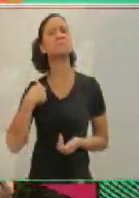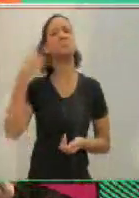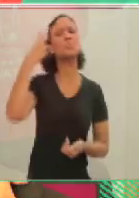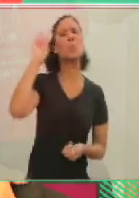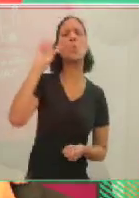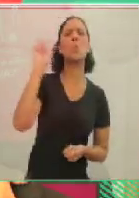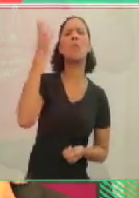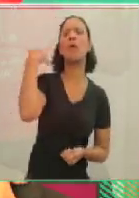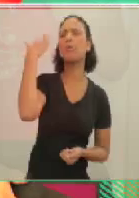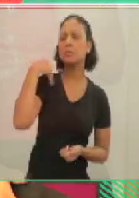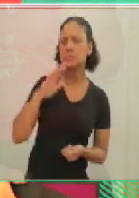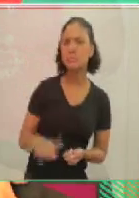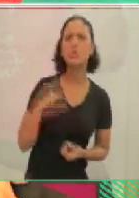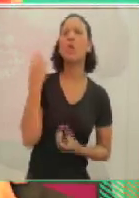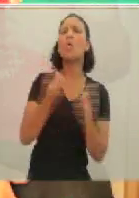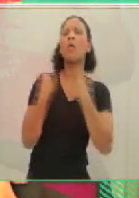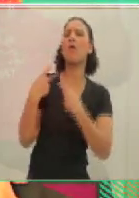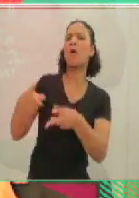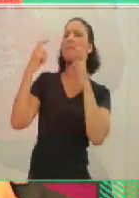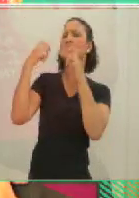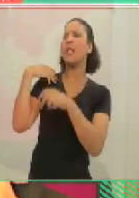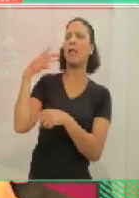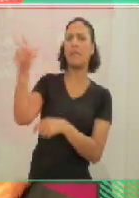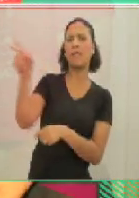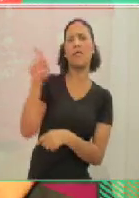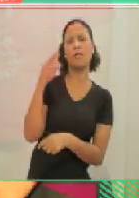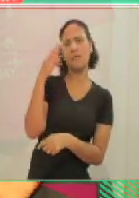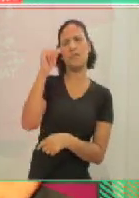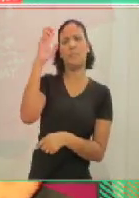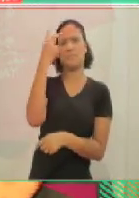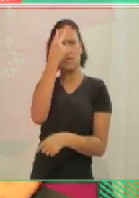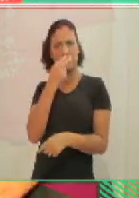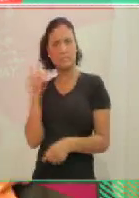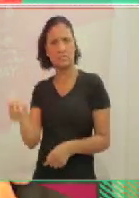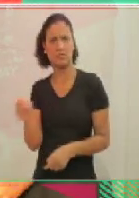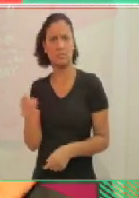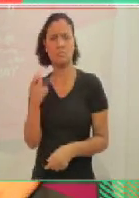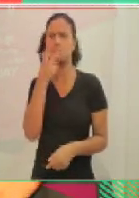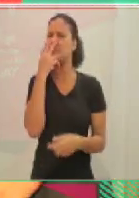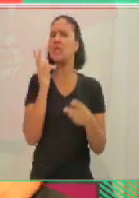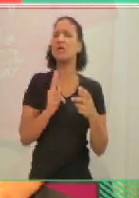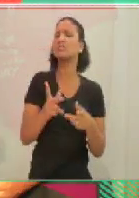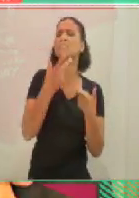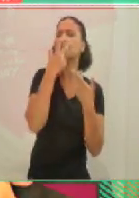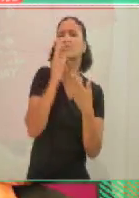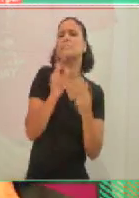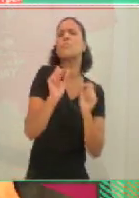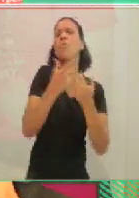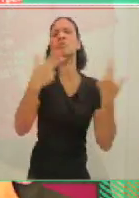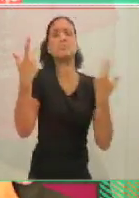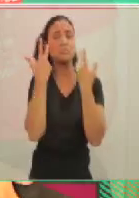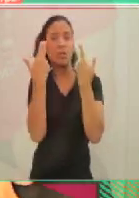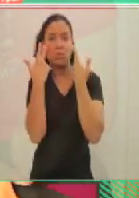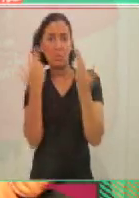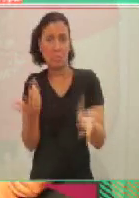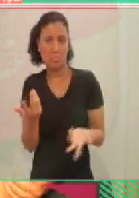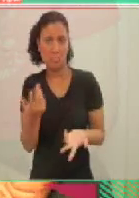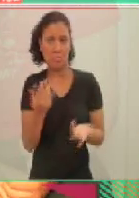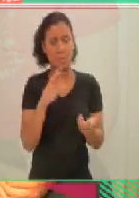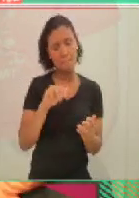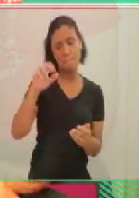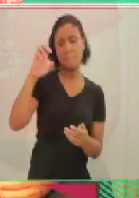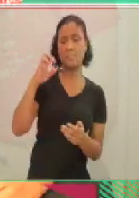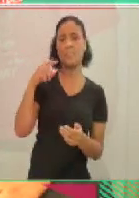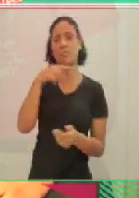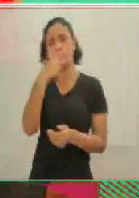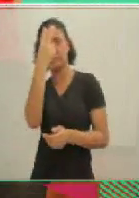Eu não me recordo de quando eu percebi que ela era cega, mas sempre foi muito natural ser filho